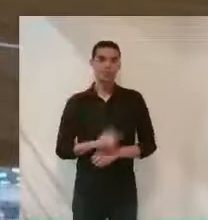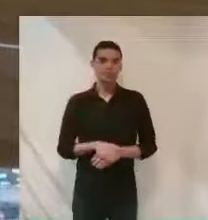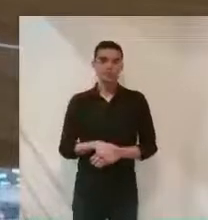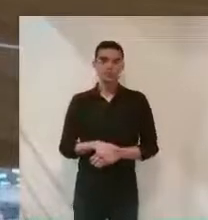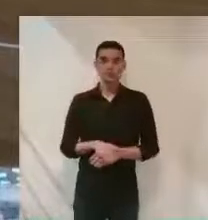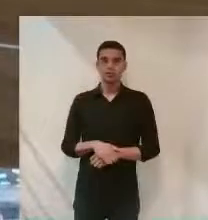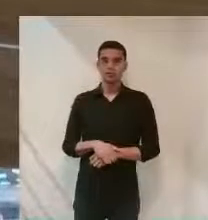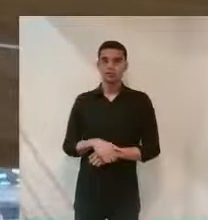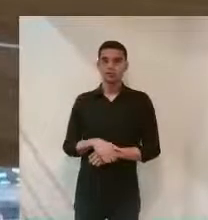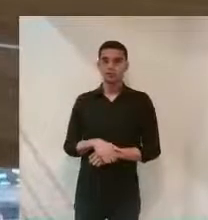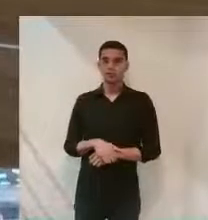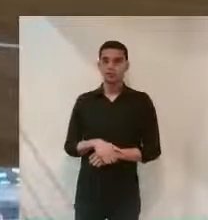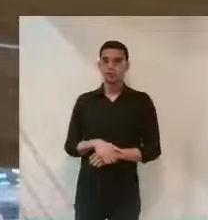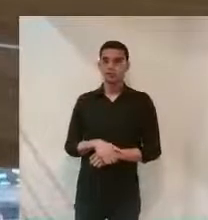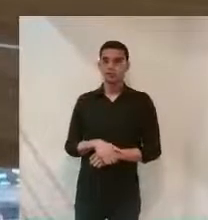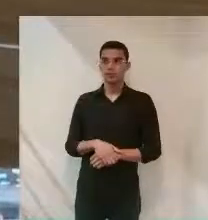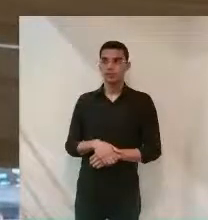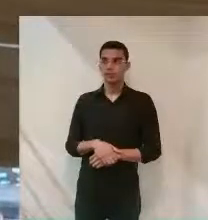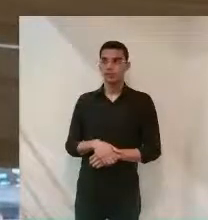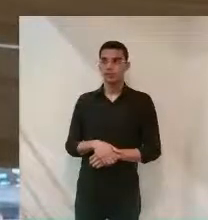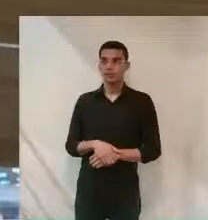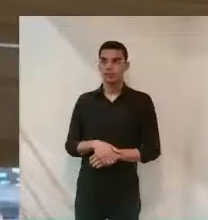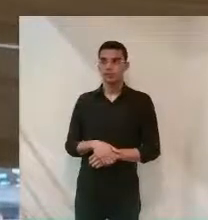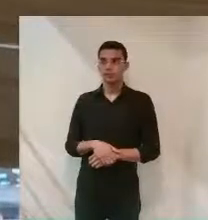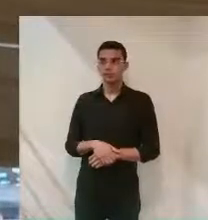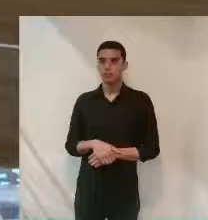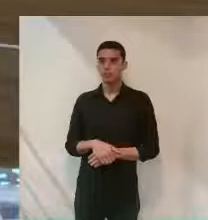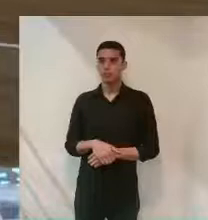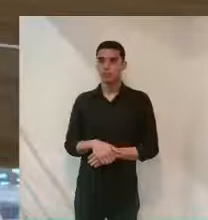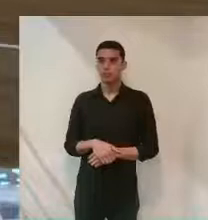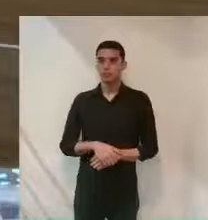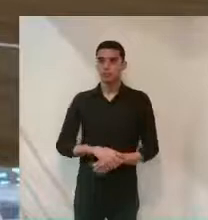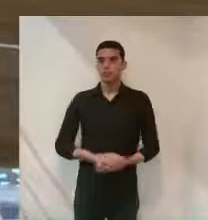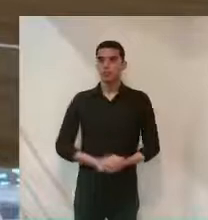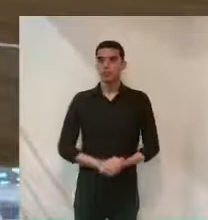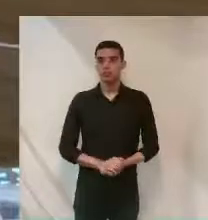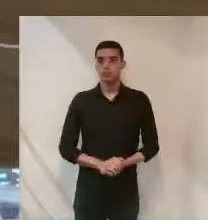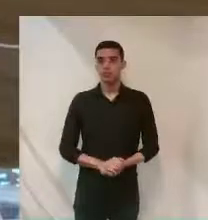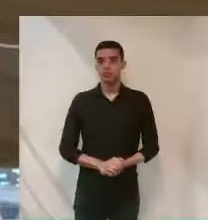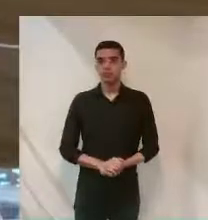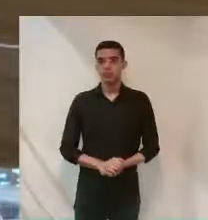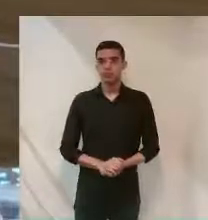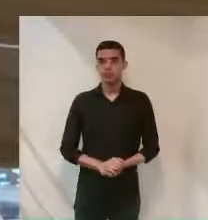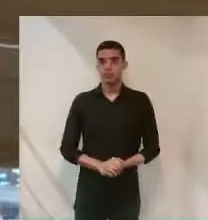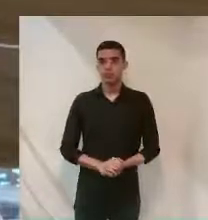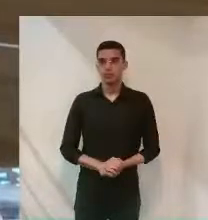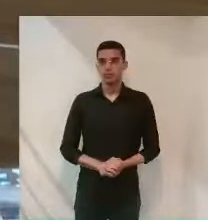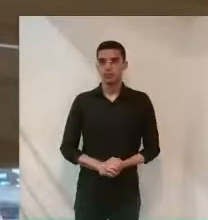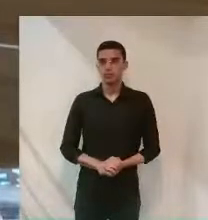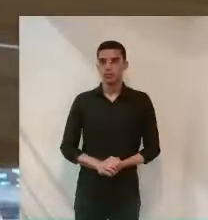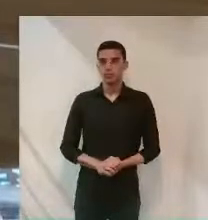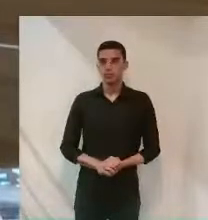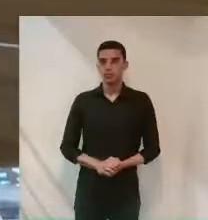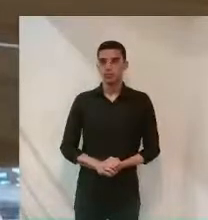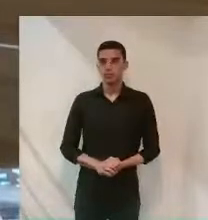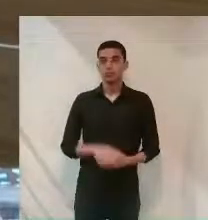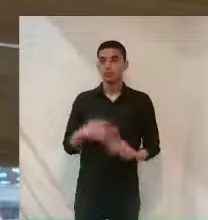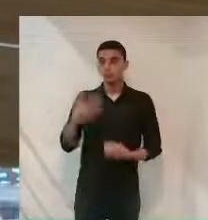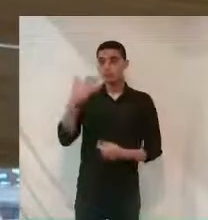conseguiu fazer isso é a Tetra Pak, né? Todo mundo sabe o que é a Tetra Pak. Mas os outros materiais de embalagem, ninguém sabe quem é o